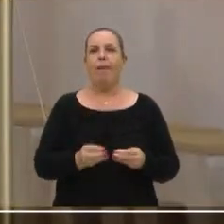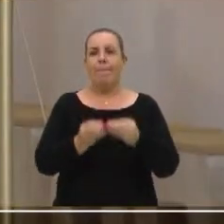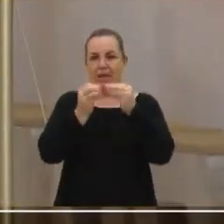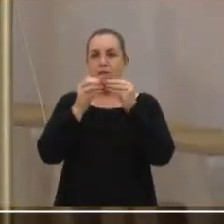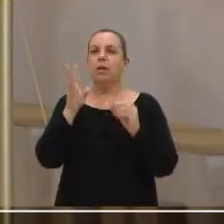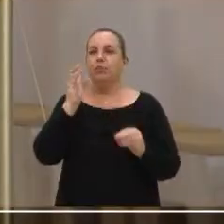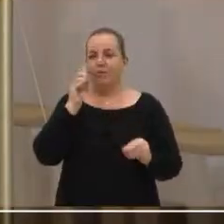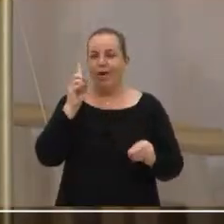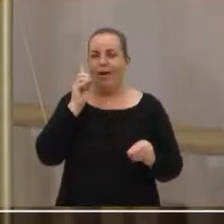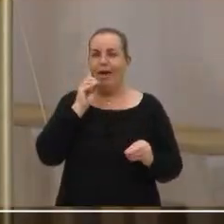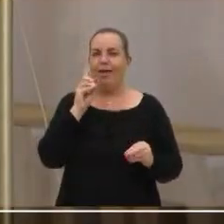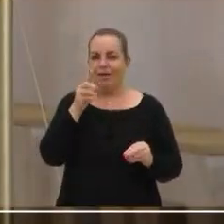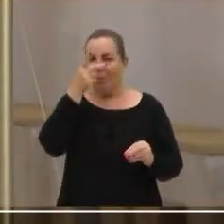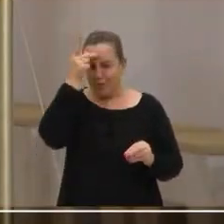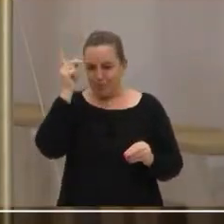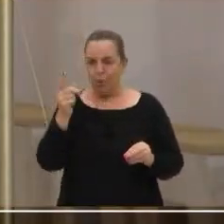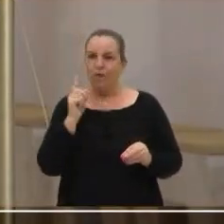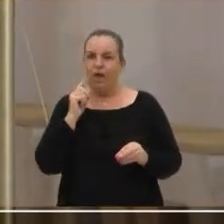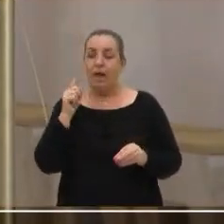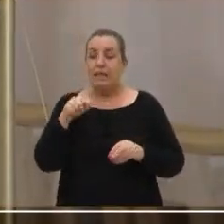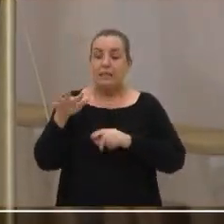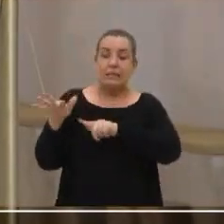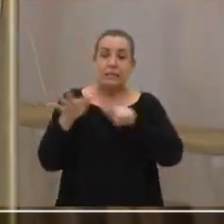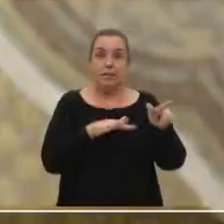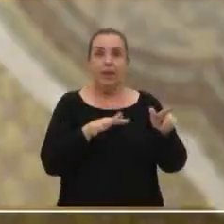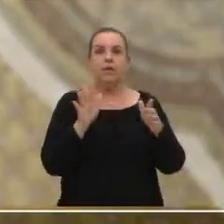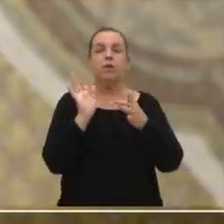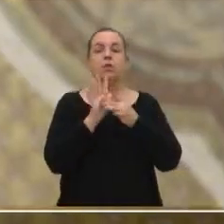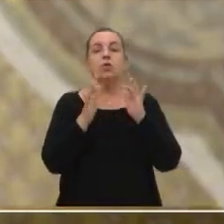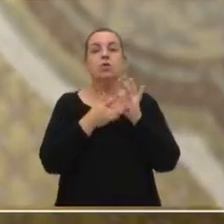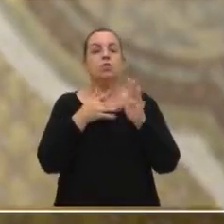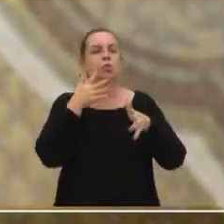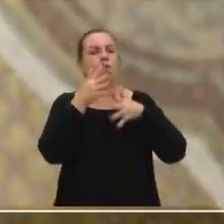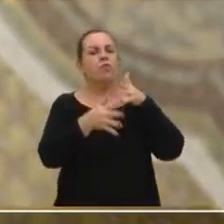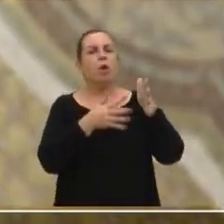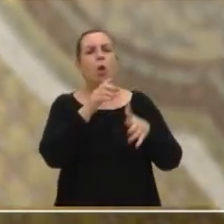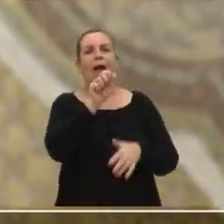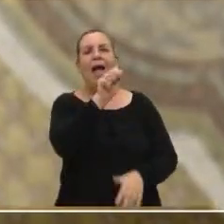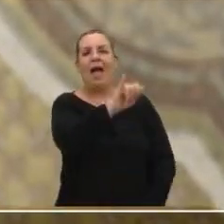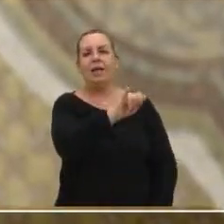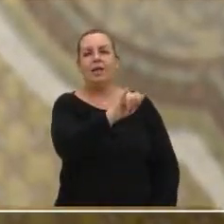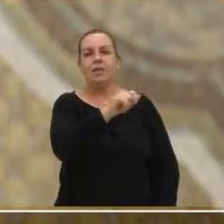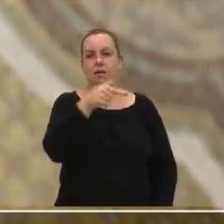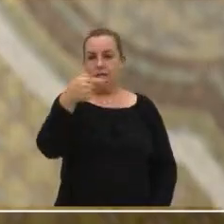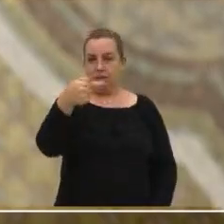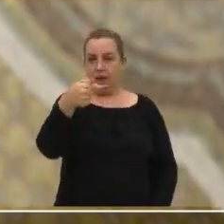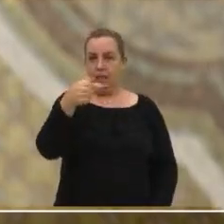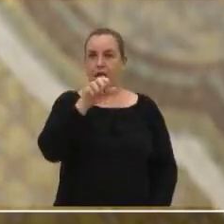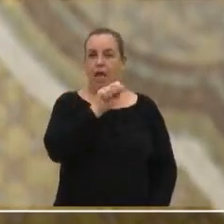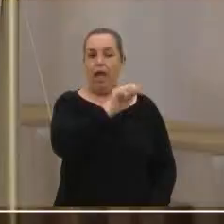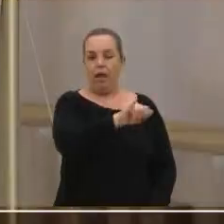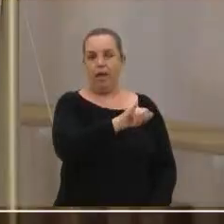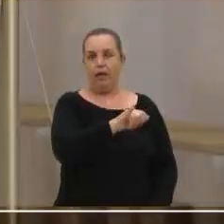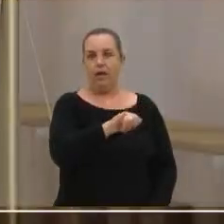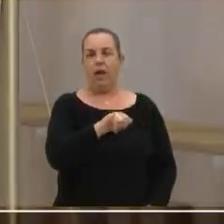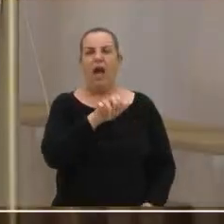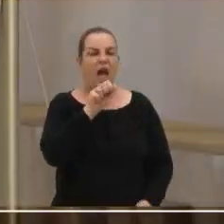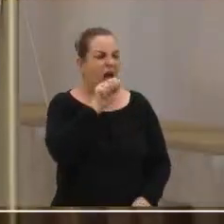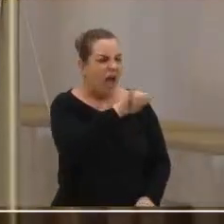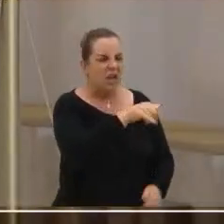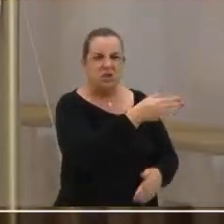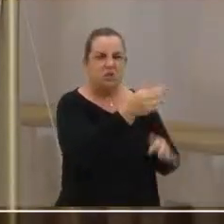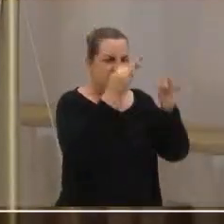diária, foi a semana onde Jesus falou os ais, sete ais, e disse: ai de